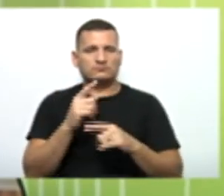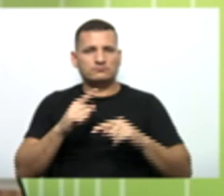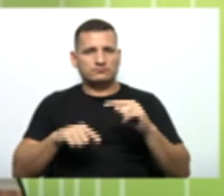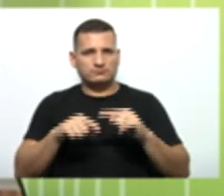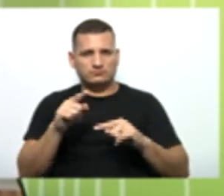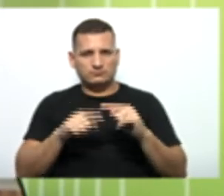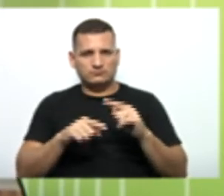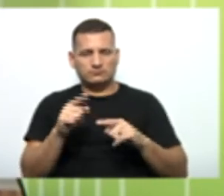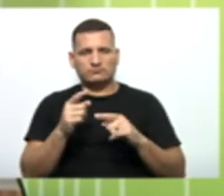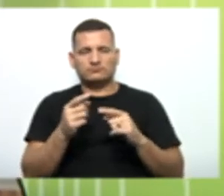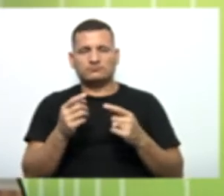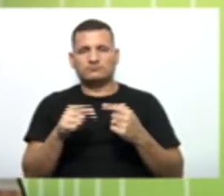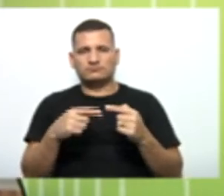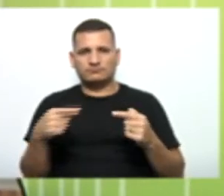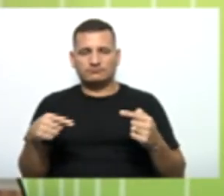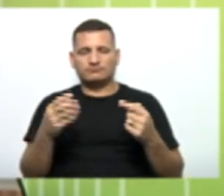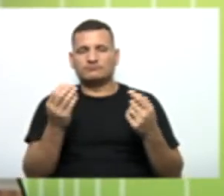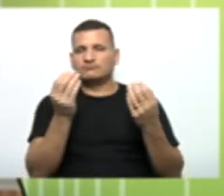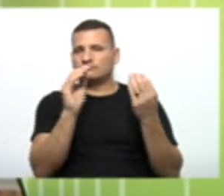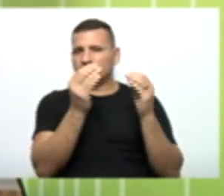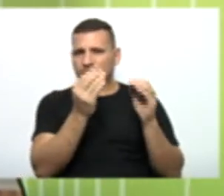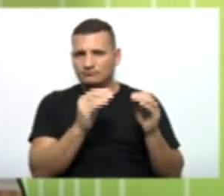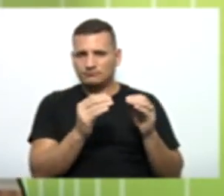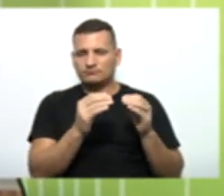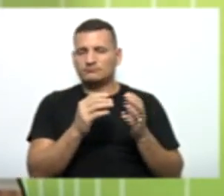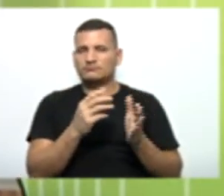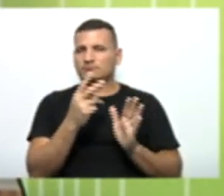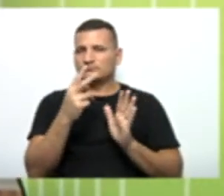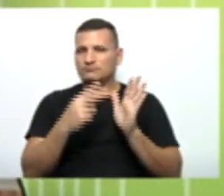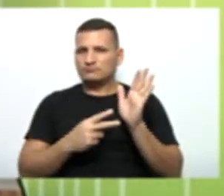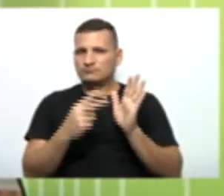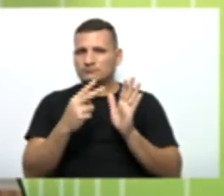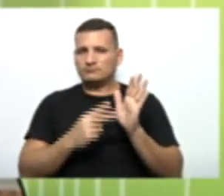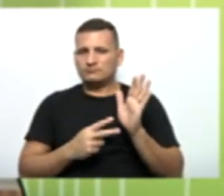vocês, para não ficar nada